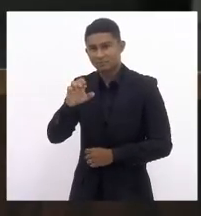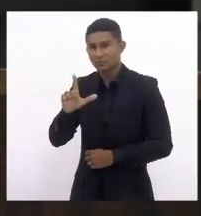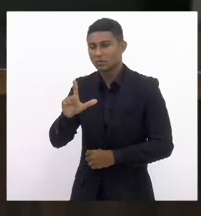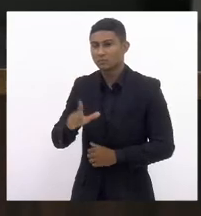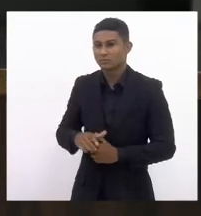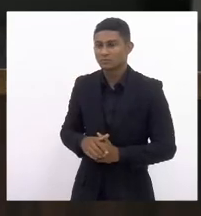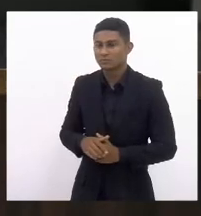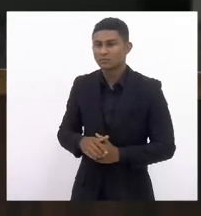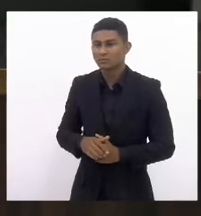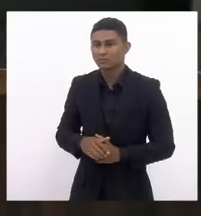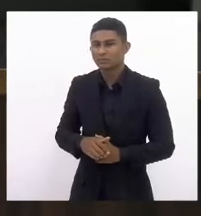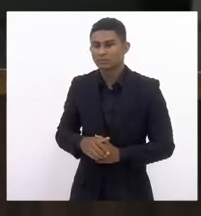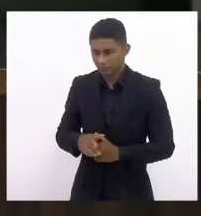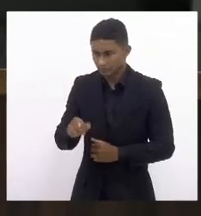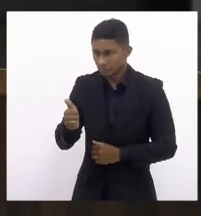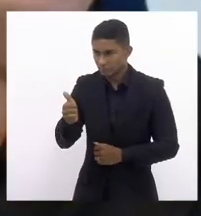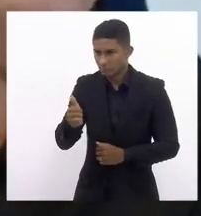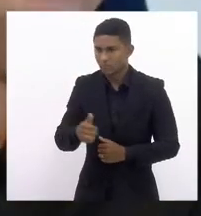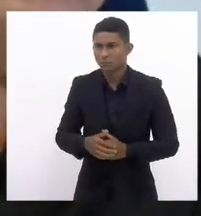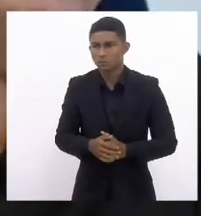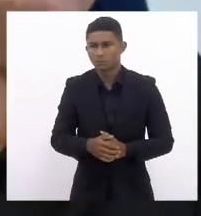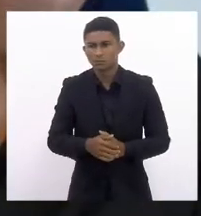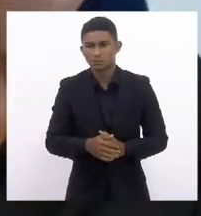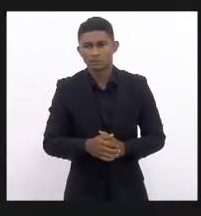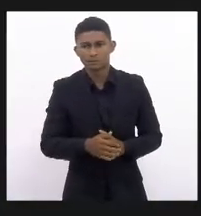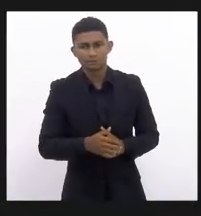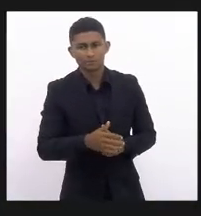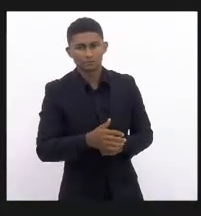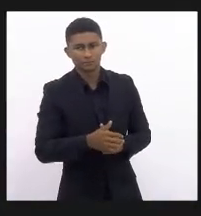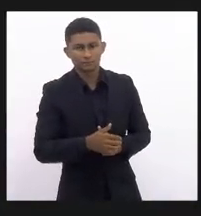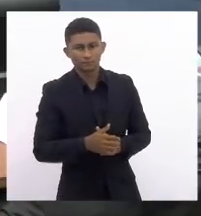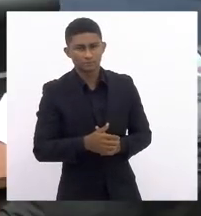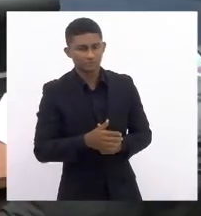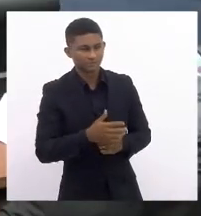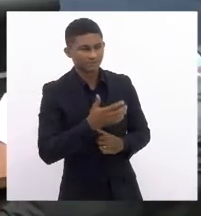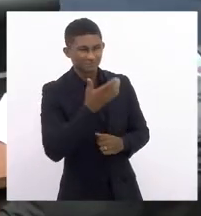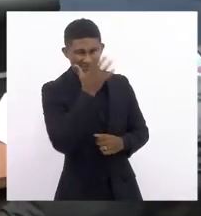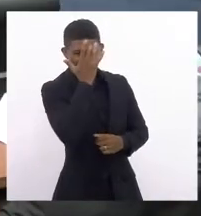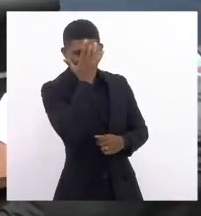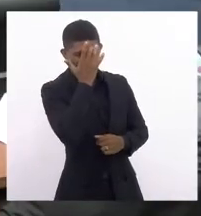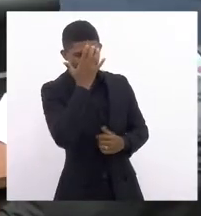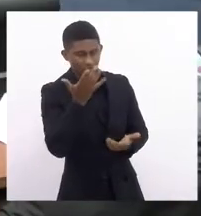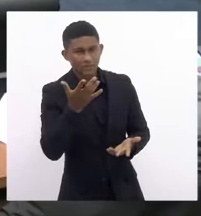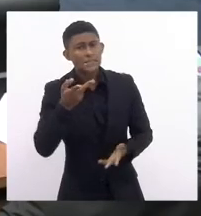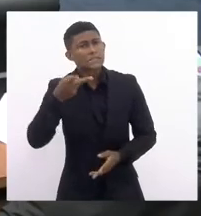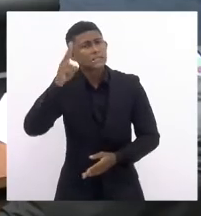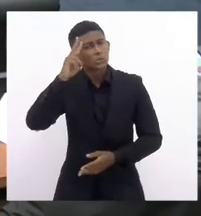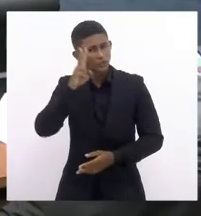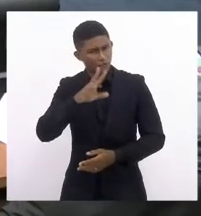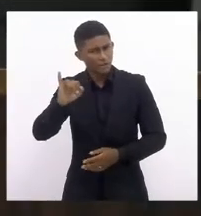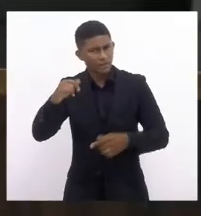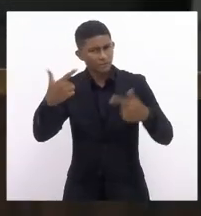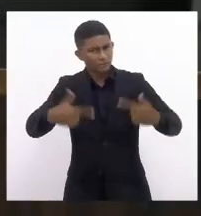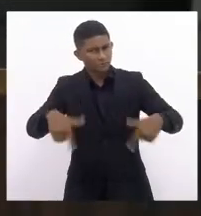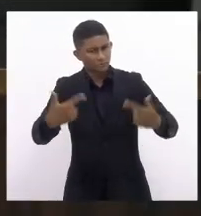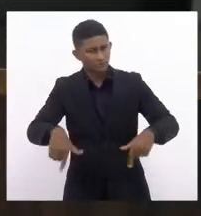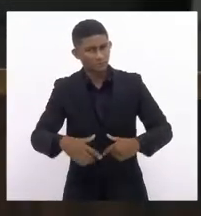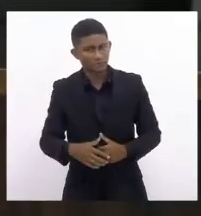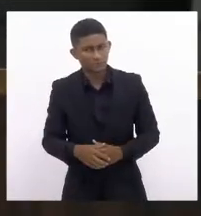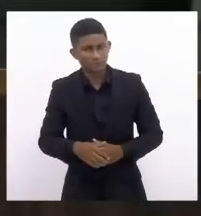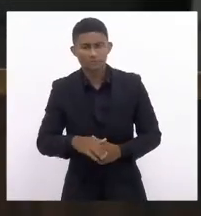Sim, Samuel. No carnaval, nós vamos trabalhar segunda-feira? Não, é